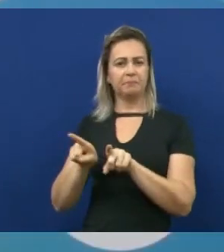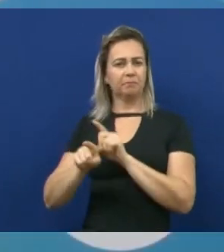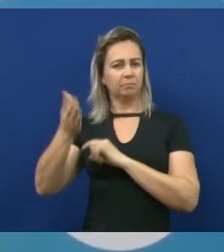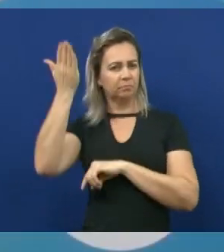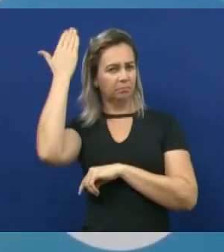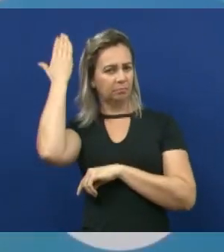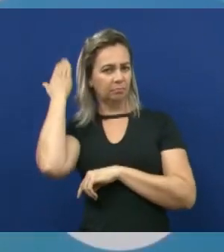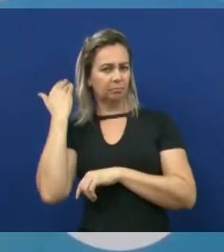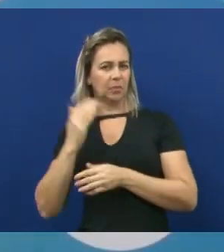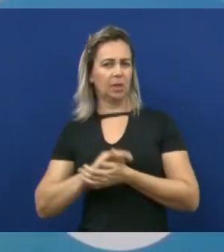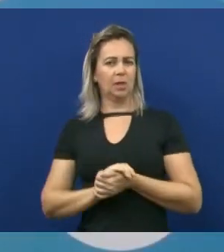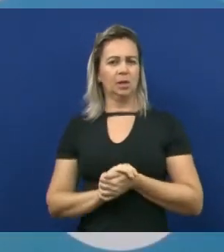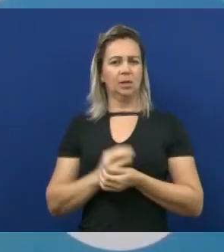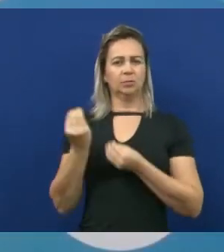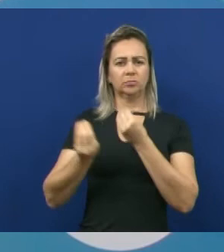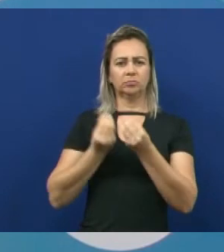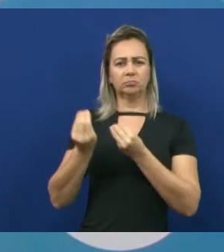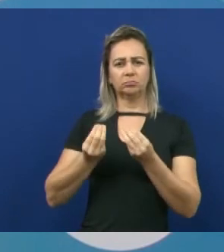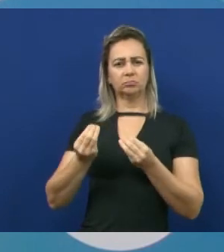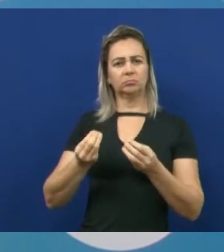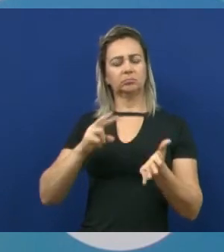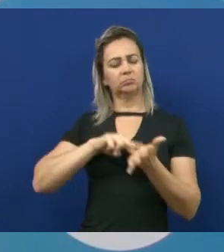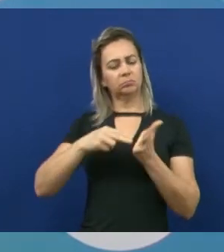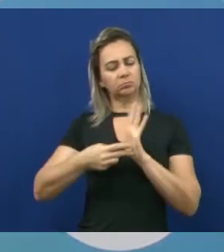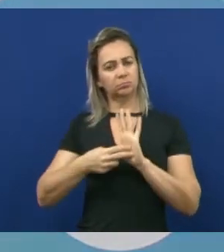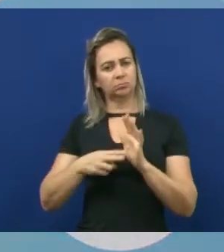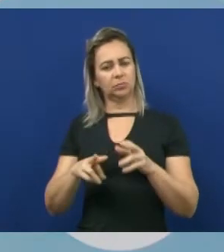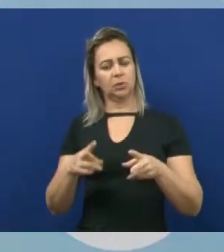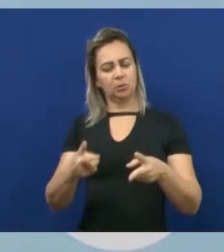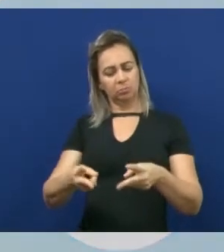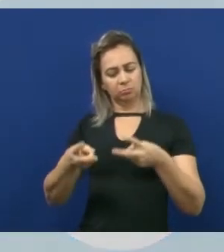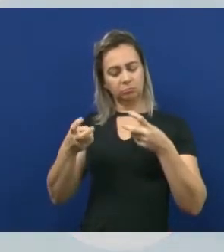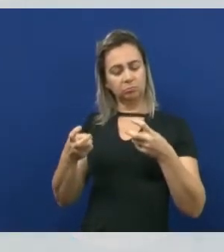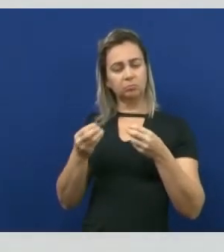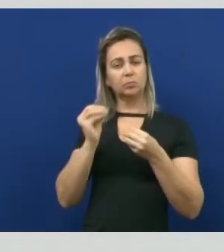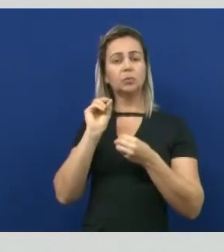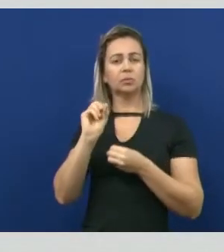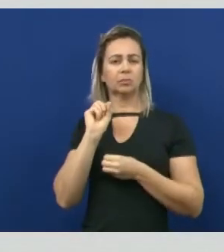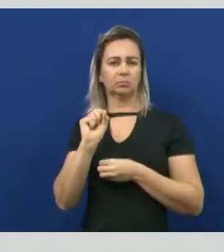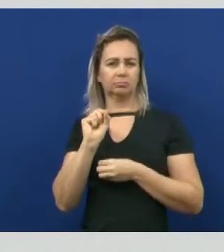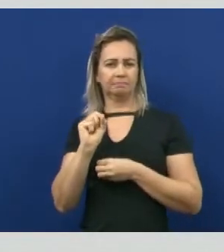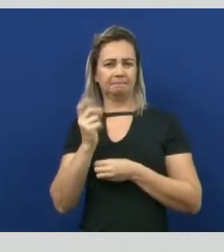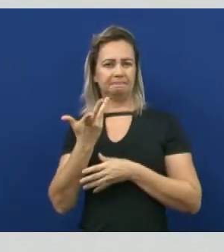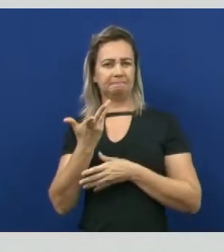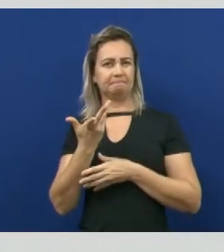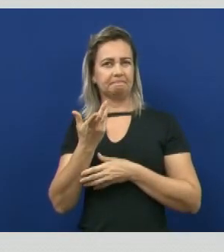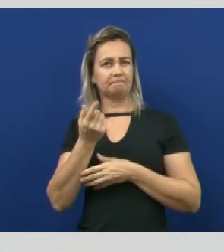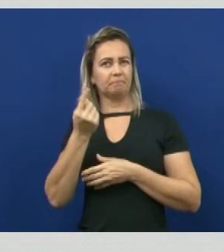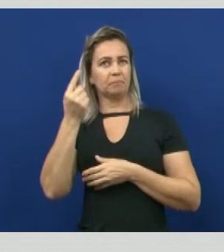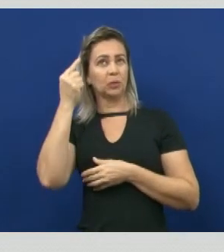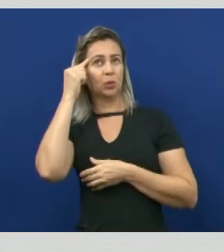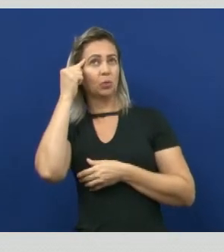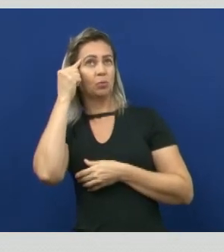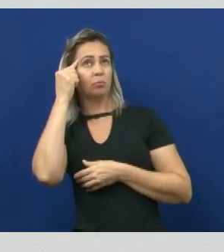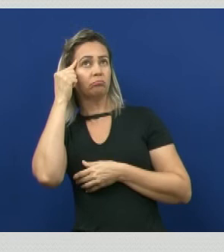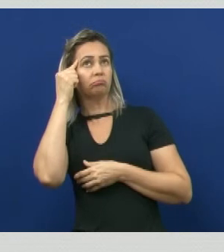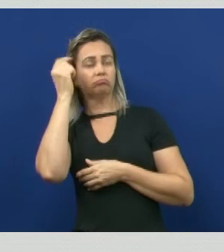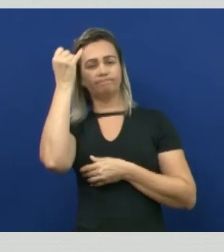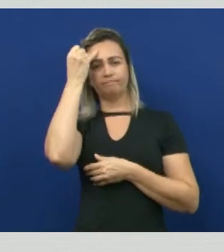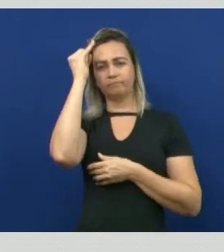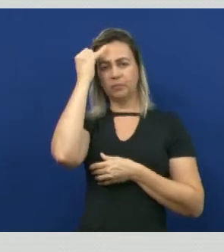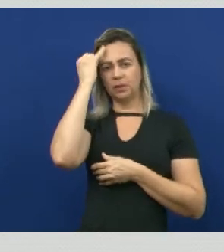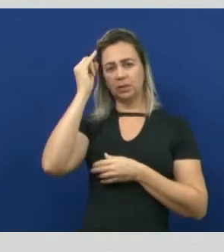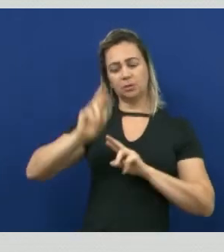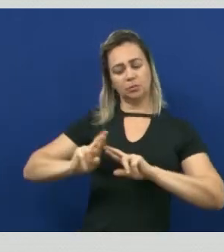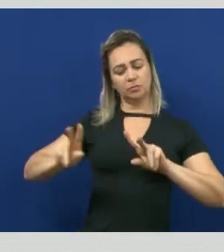anteriores é substituído por uma nova visão, certo? Vamos usar um exemplo interessante. Vou utilizar, inclusive, o Galileu Galilei